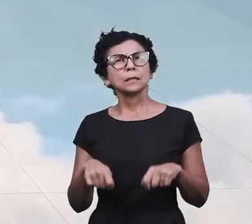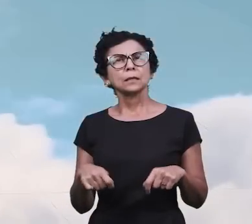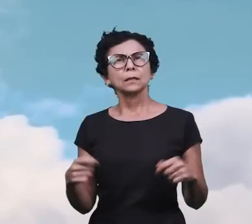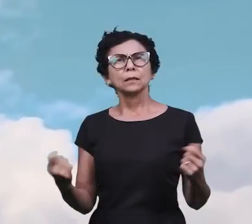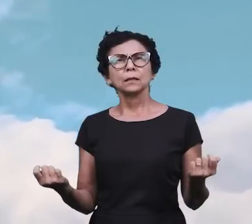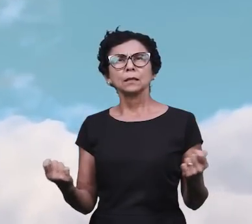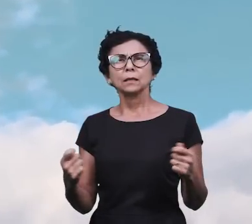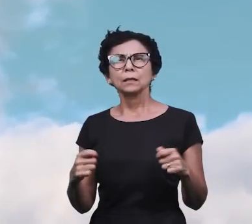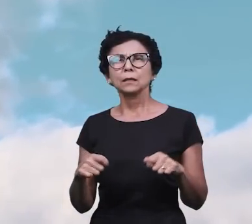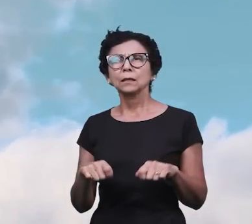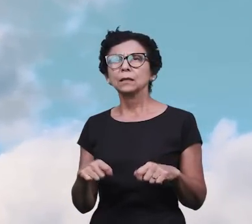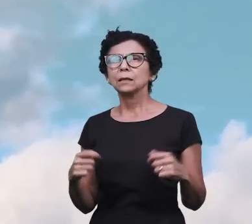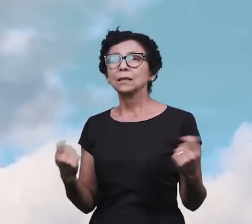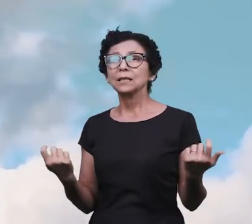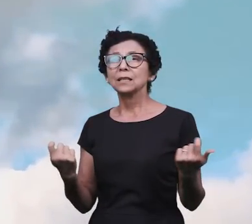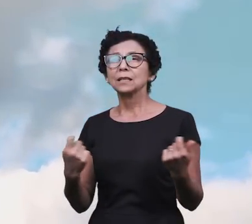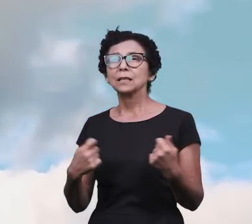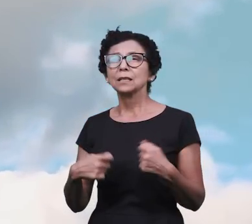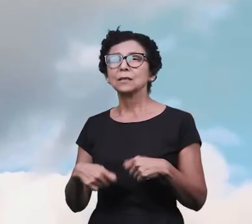mão,